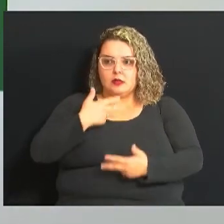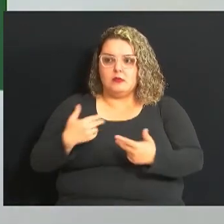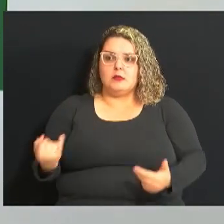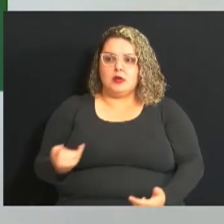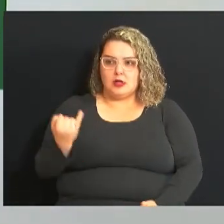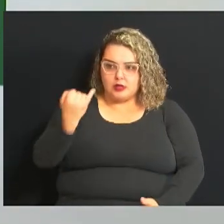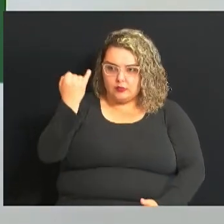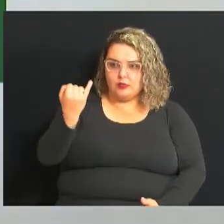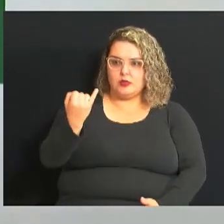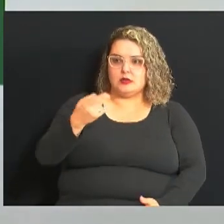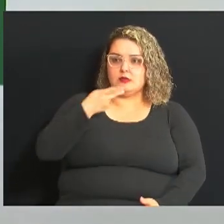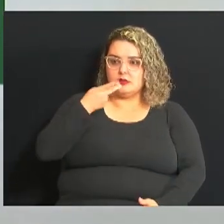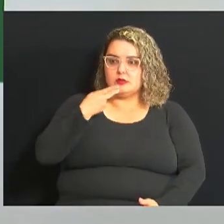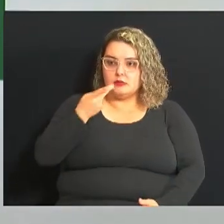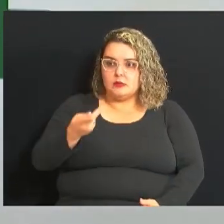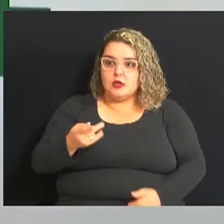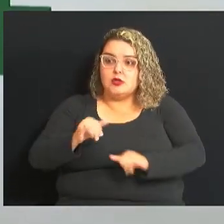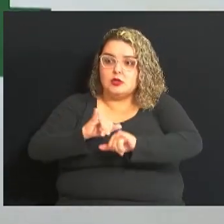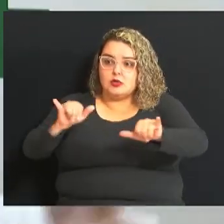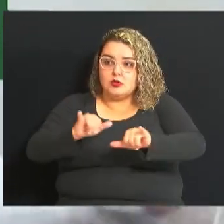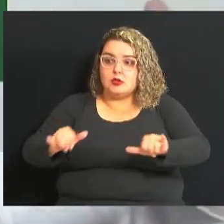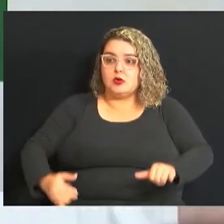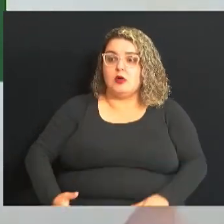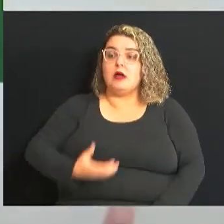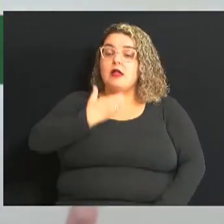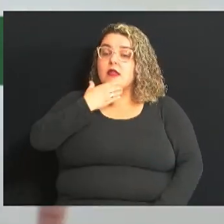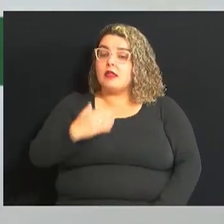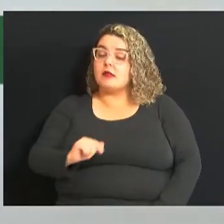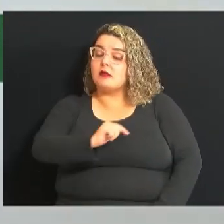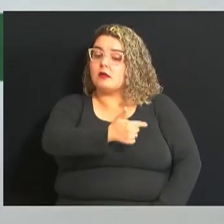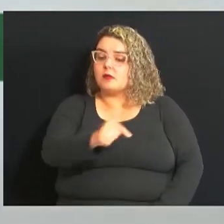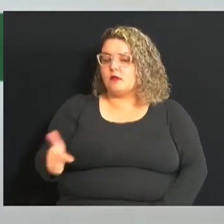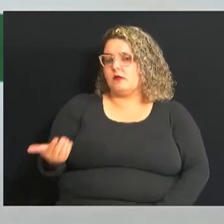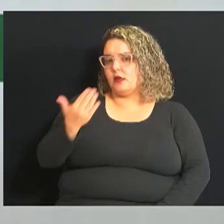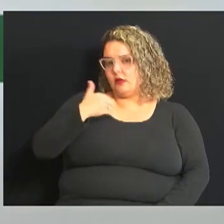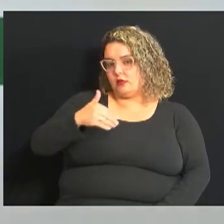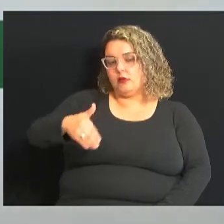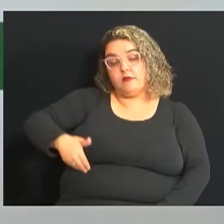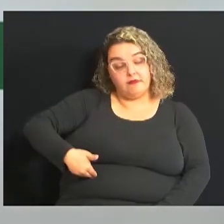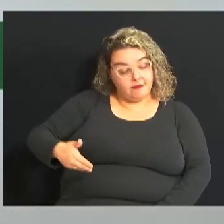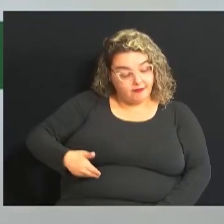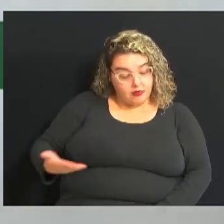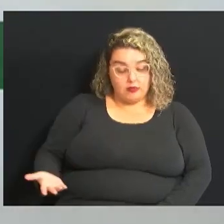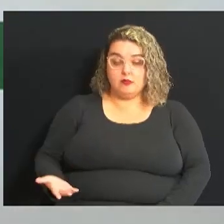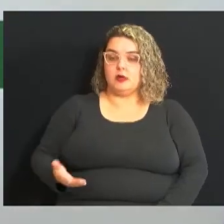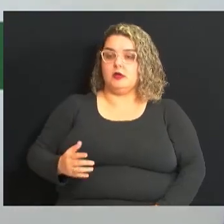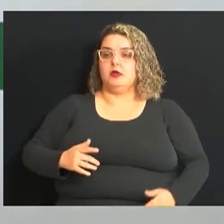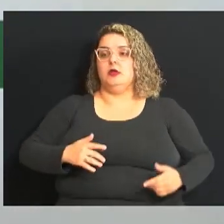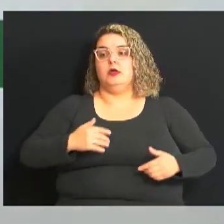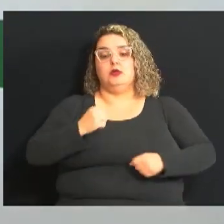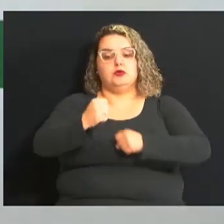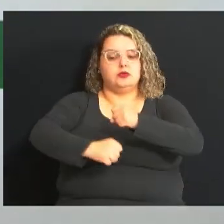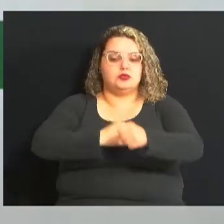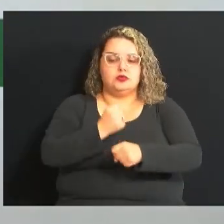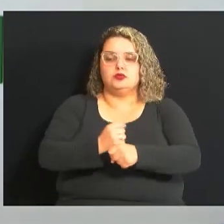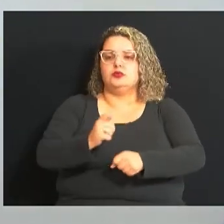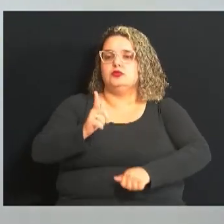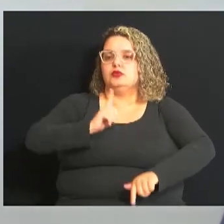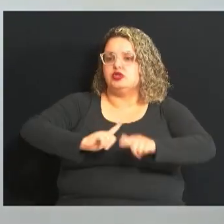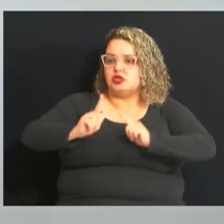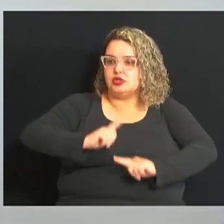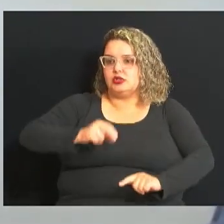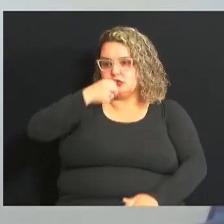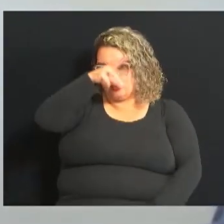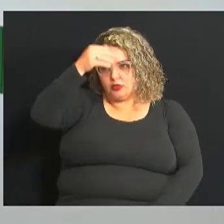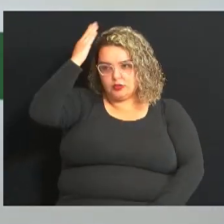campanha pontual. A gente está falando da campanha Natal Sem Fome, mas ao longo do ano e de toda a gestão do prefeito Dário, nós temos várias ações de